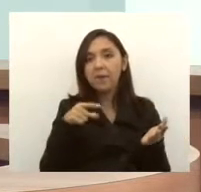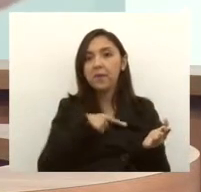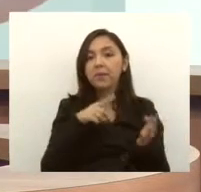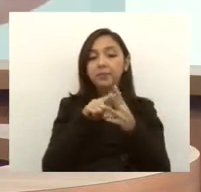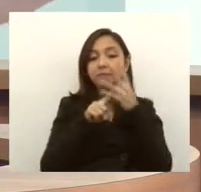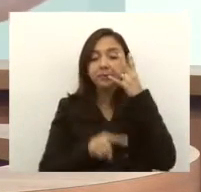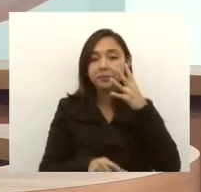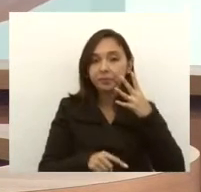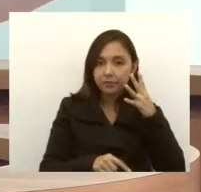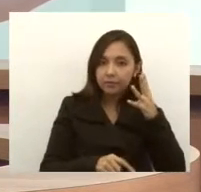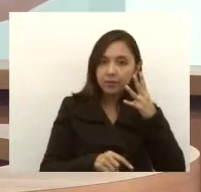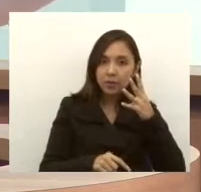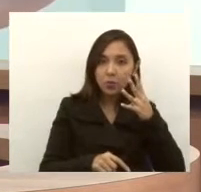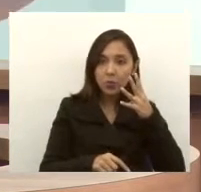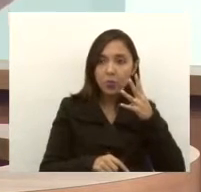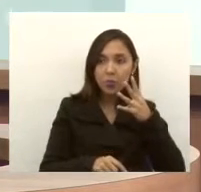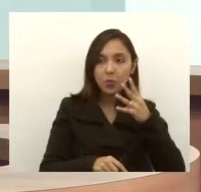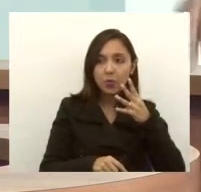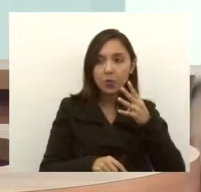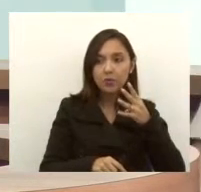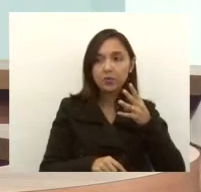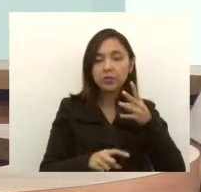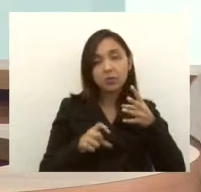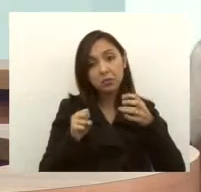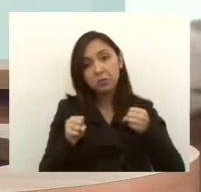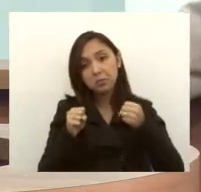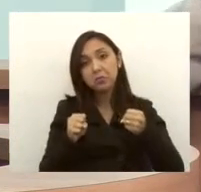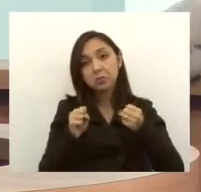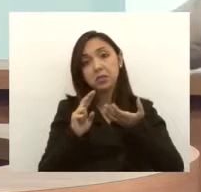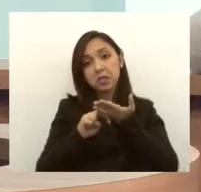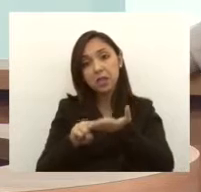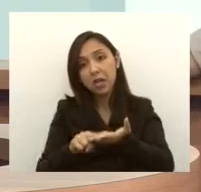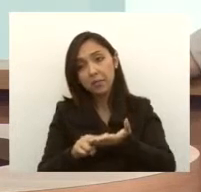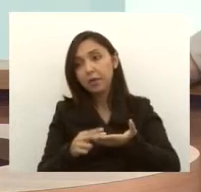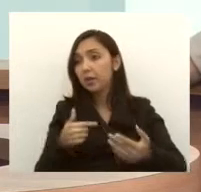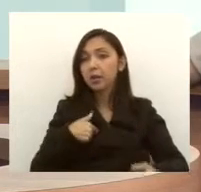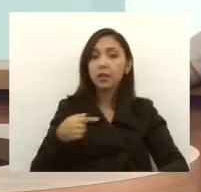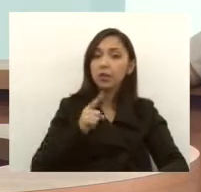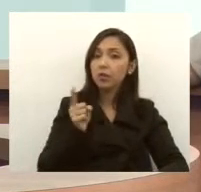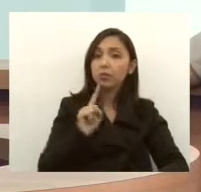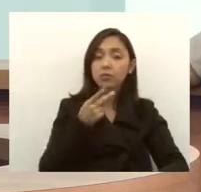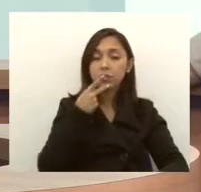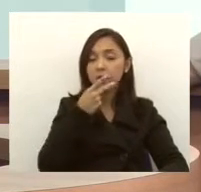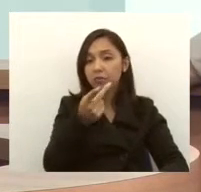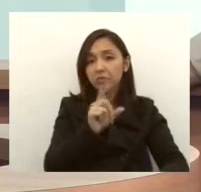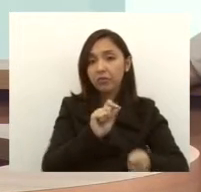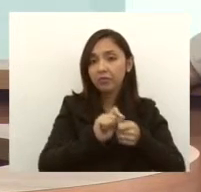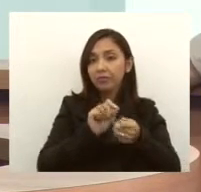4 itens aqui, que eu poderia ter encaminhado e eu não encaminhei,